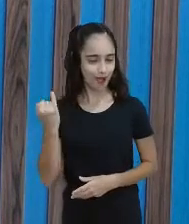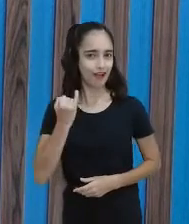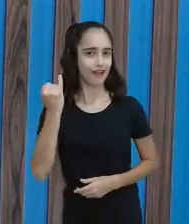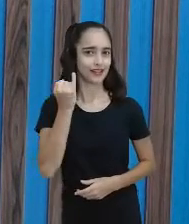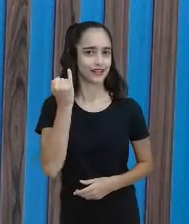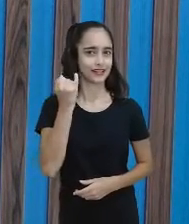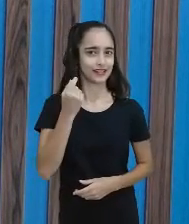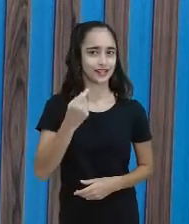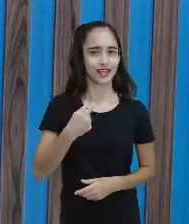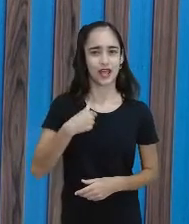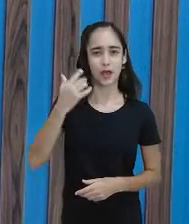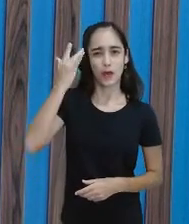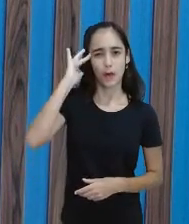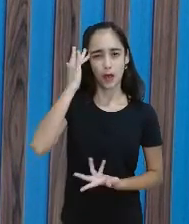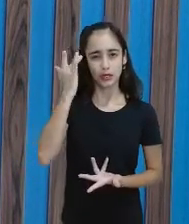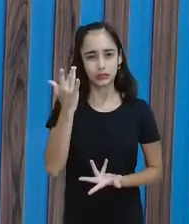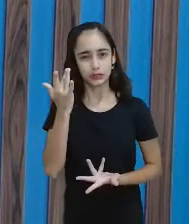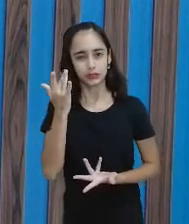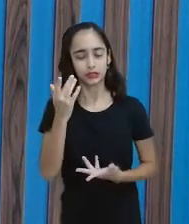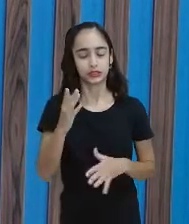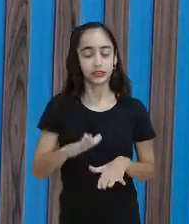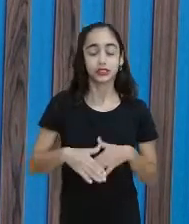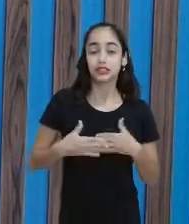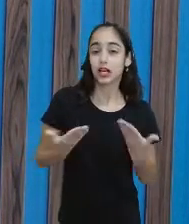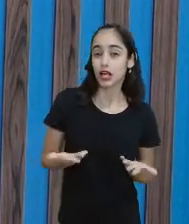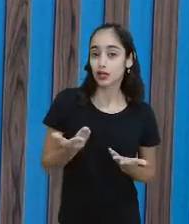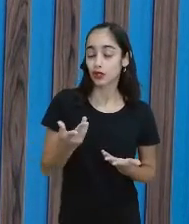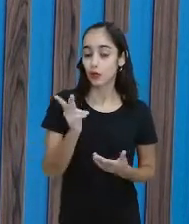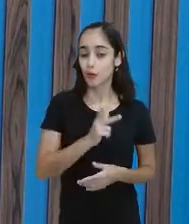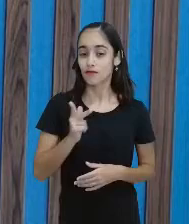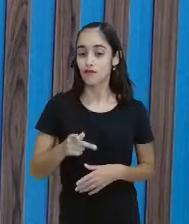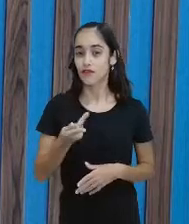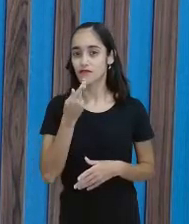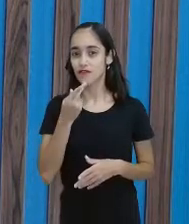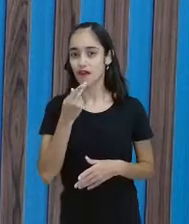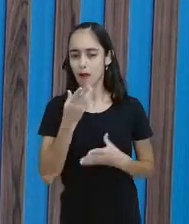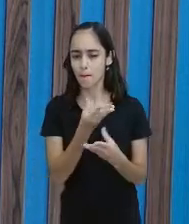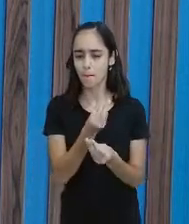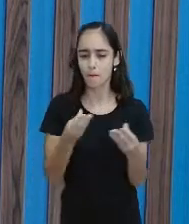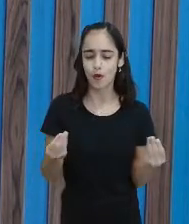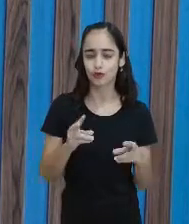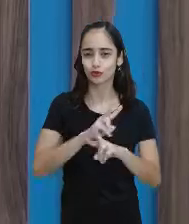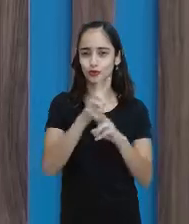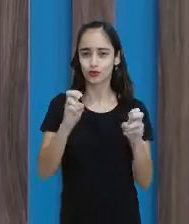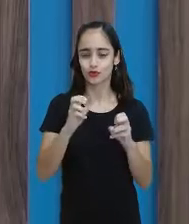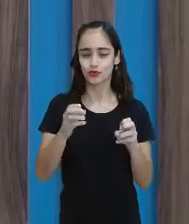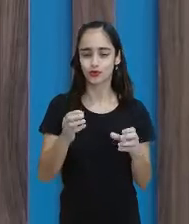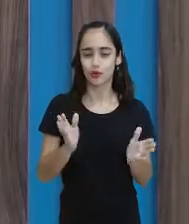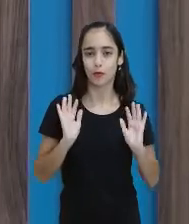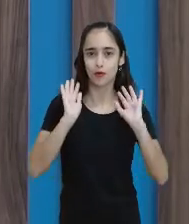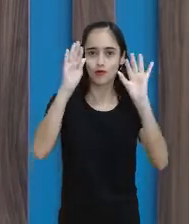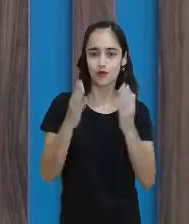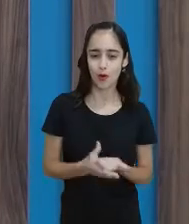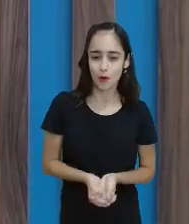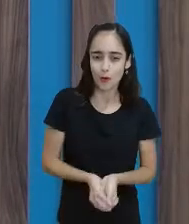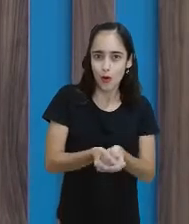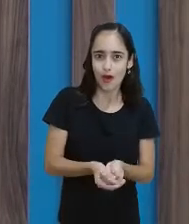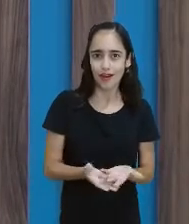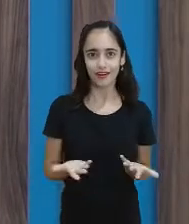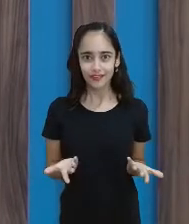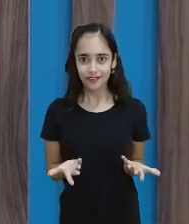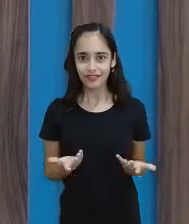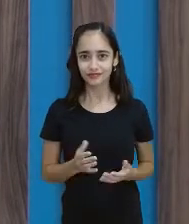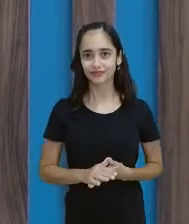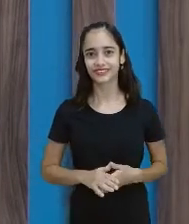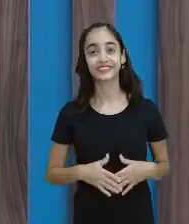muito de voleibol? Será que ele já jogou? Como é que foi a relação? E aí, professor, como é que o senhor tá? Bom dia, 9º ano